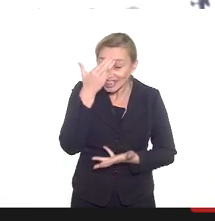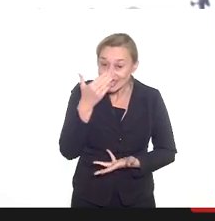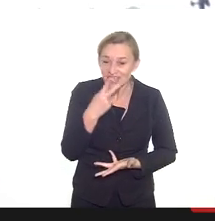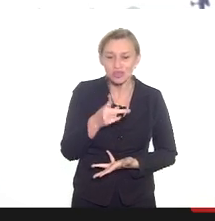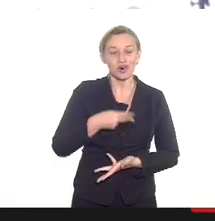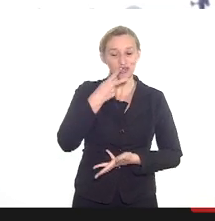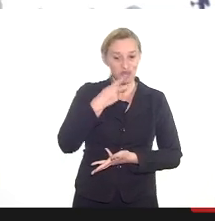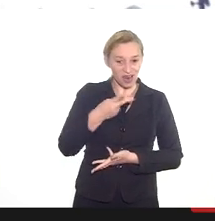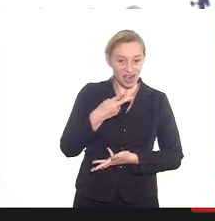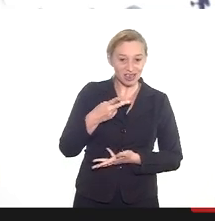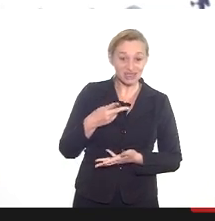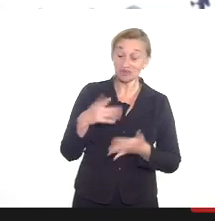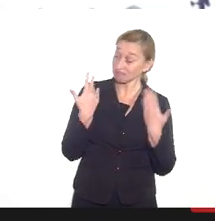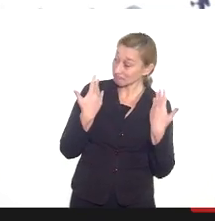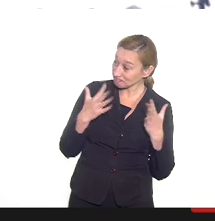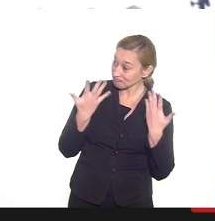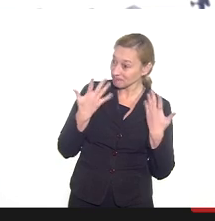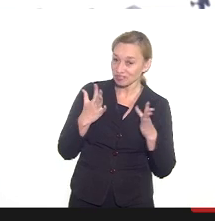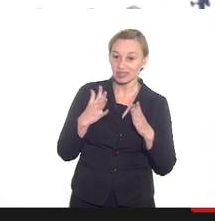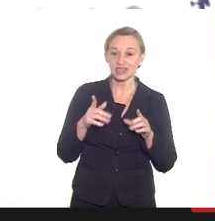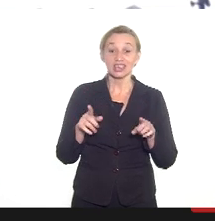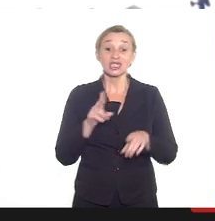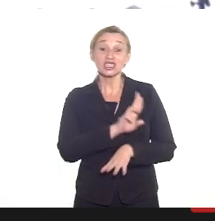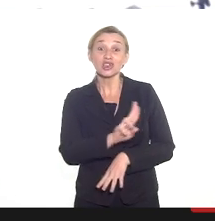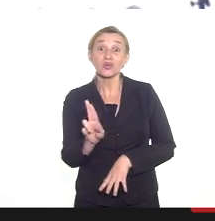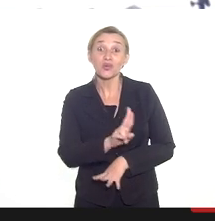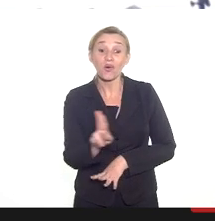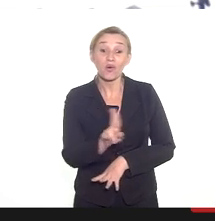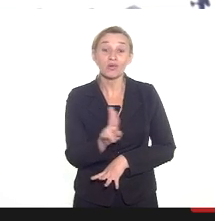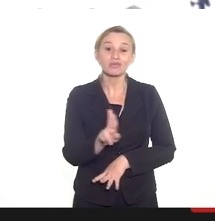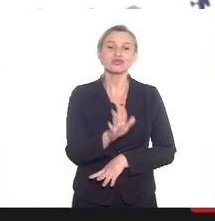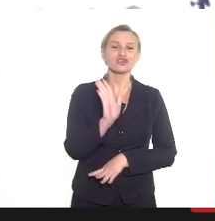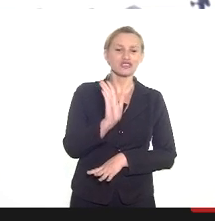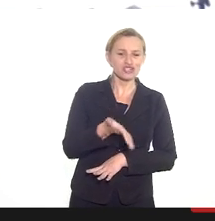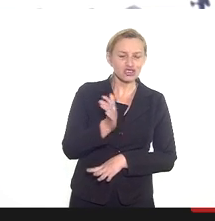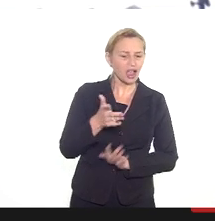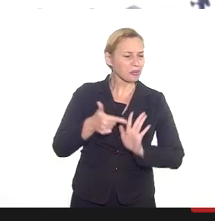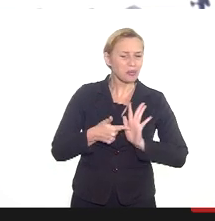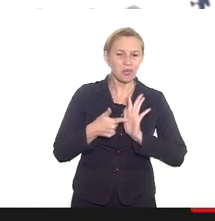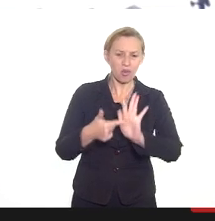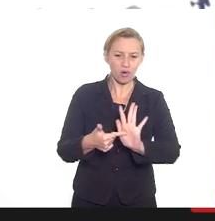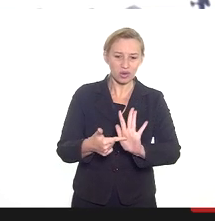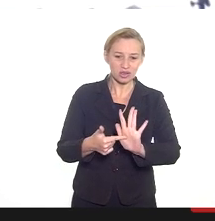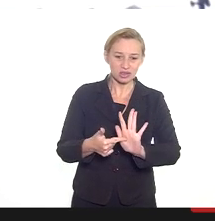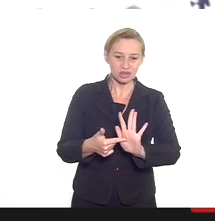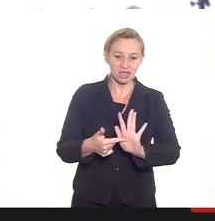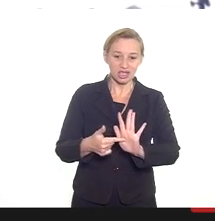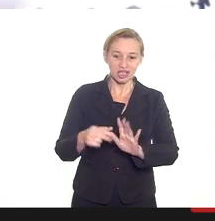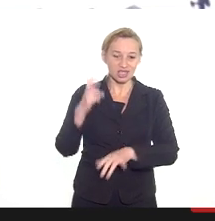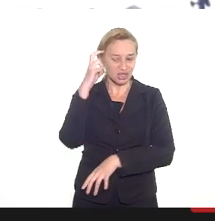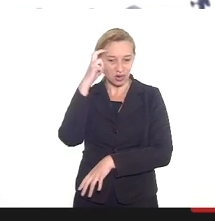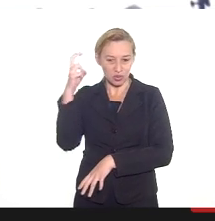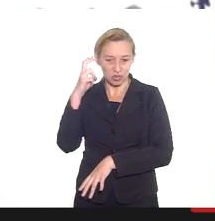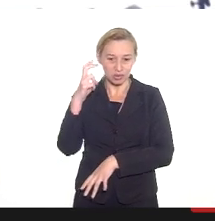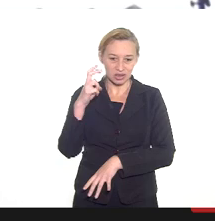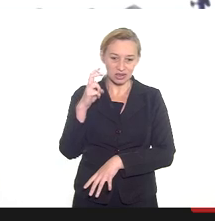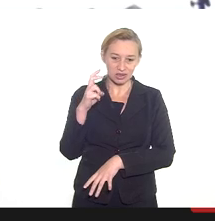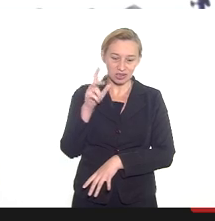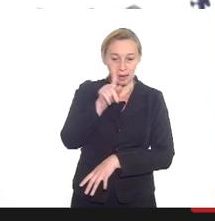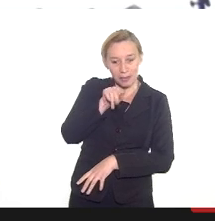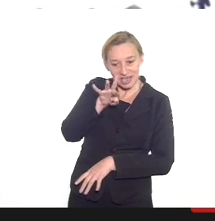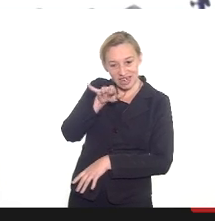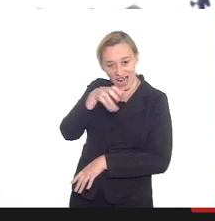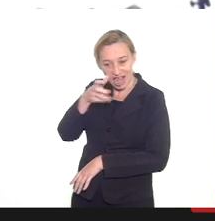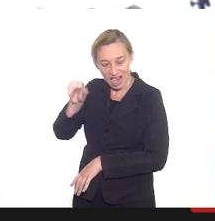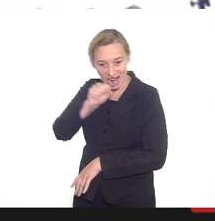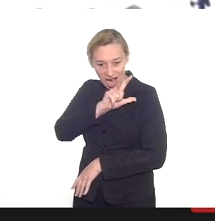suas palavras elogiosas. Em seu nome, eu já demonstro que essa cultura patriarcal, aos